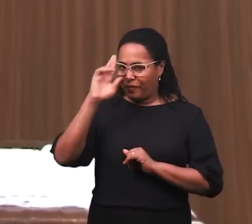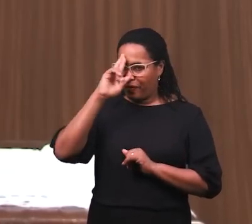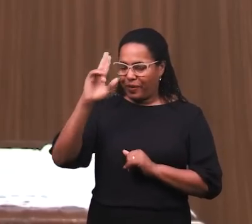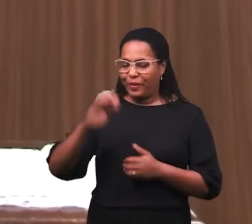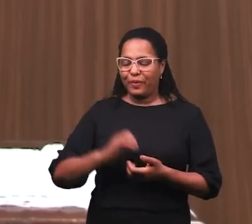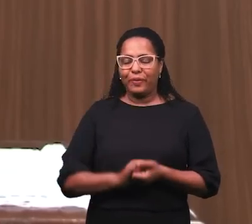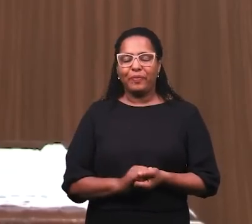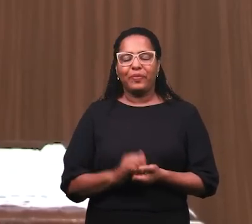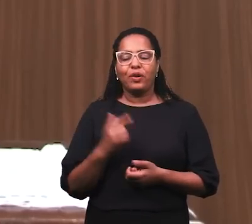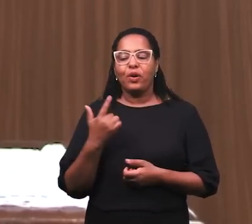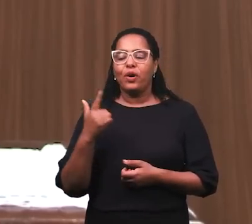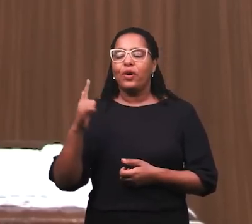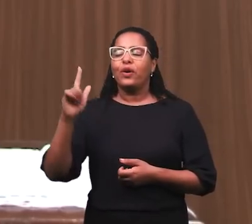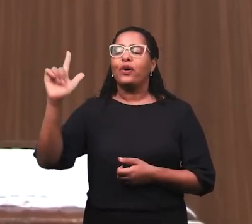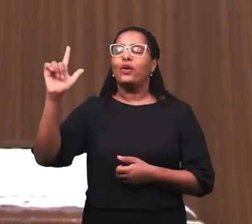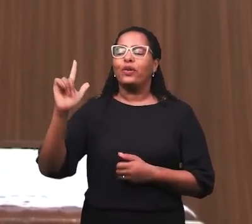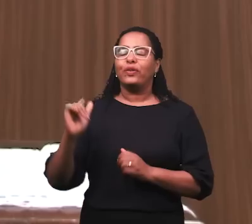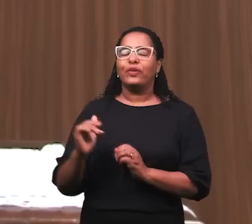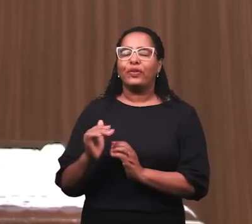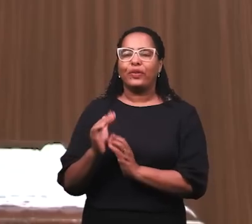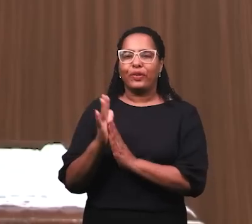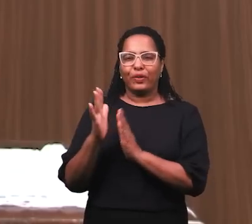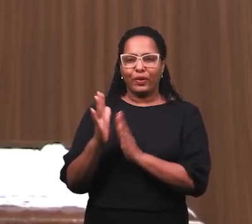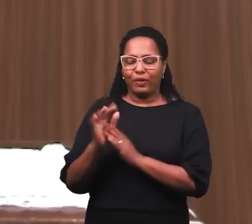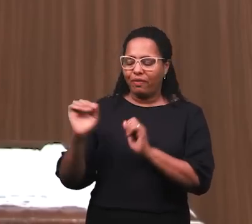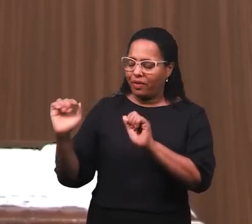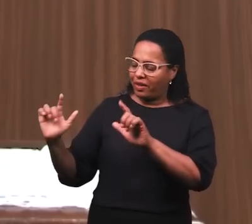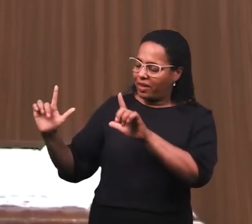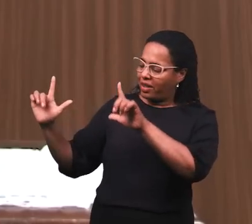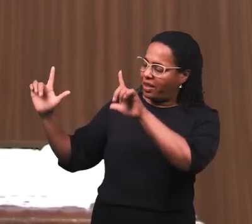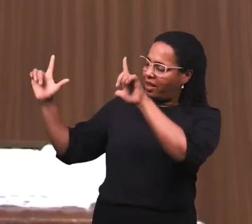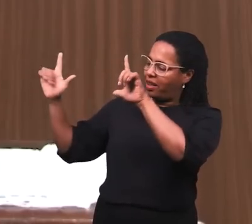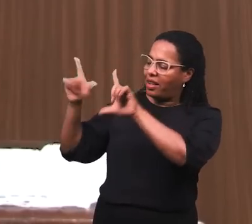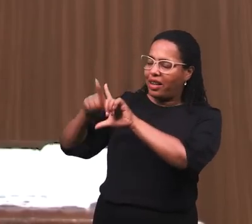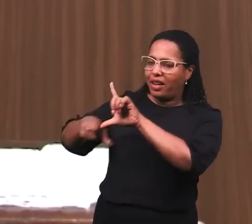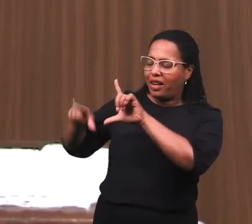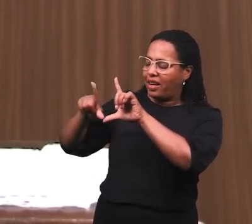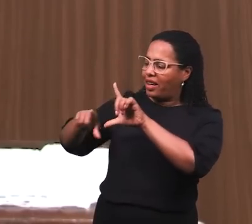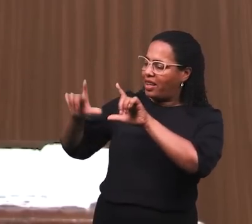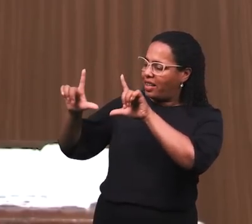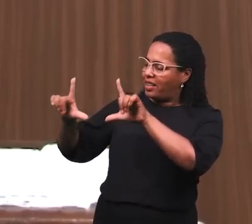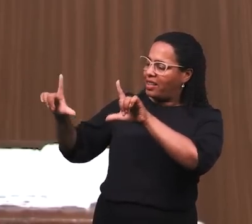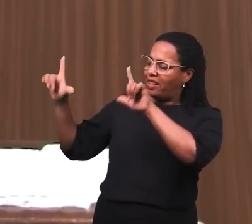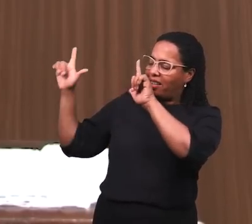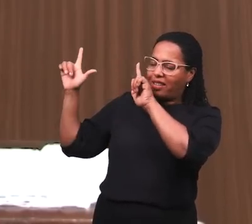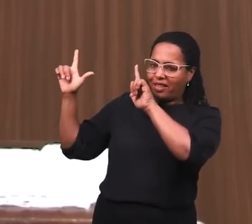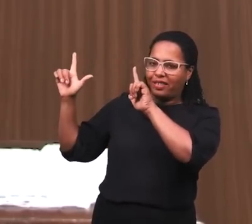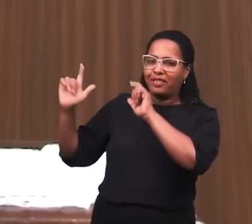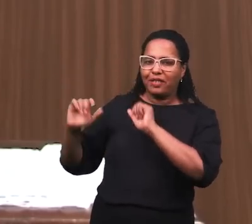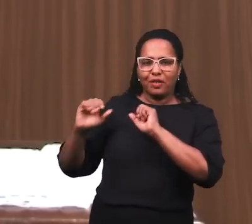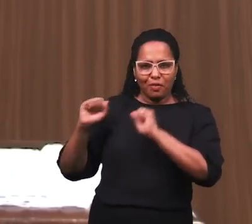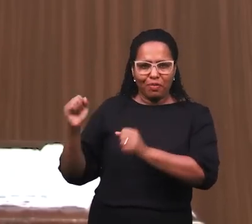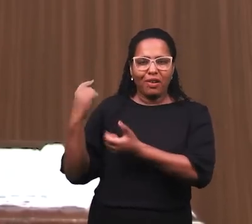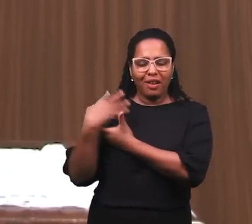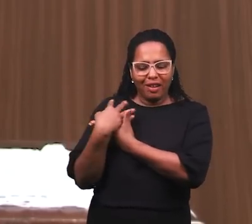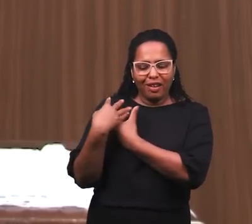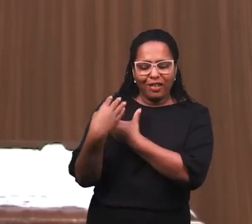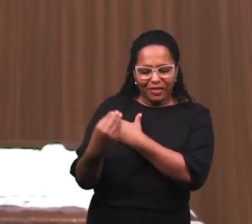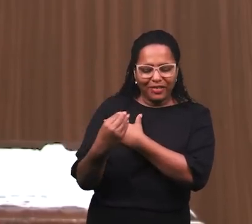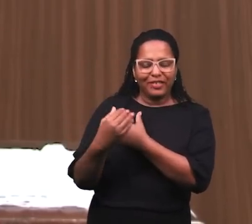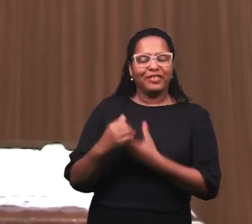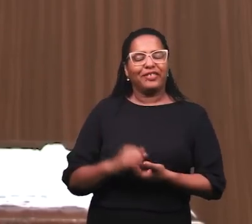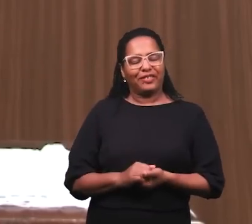será entoado, projetado. A letra estará na tela, como disse no início. Cante conosco mais este